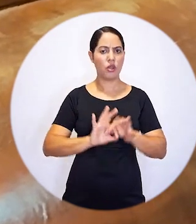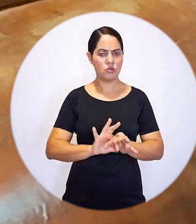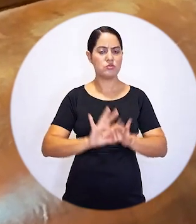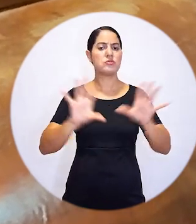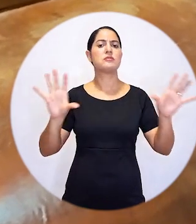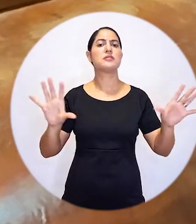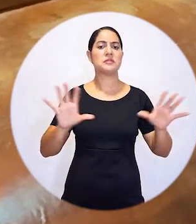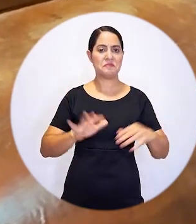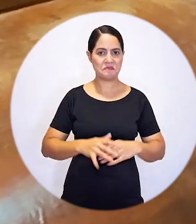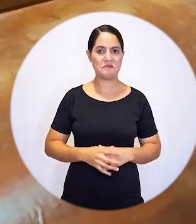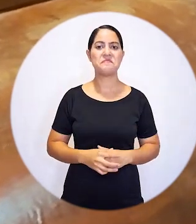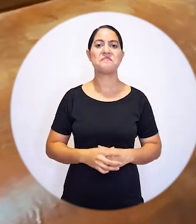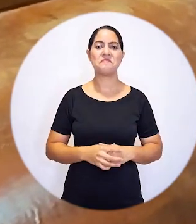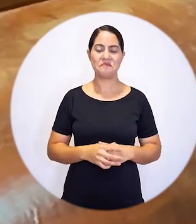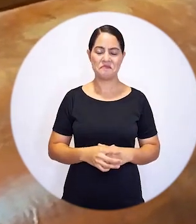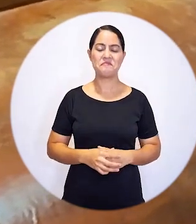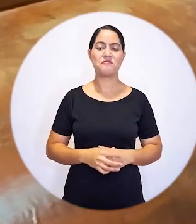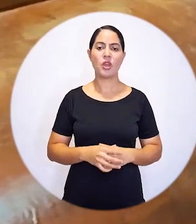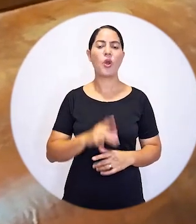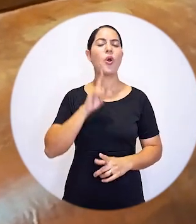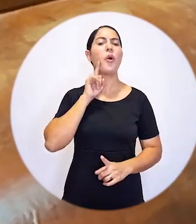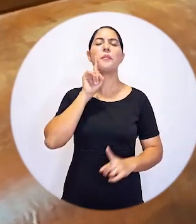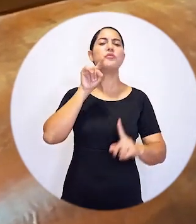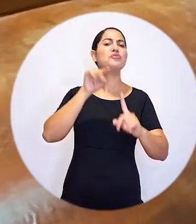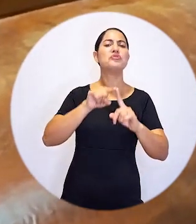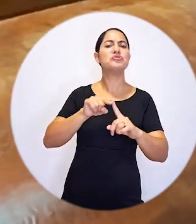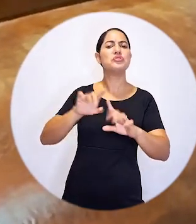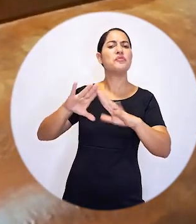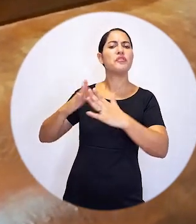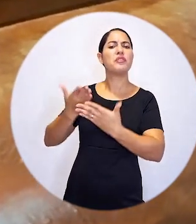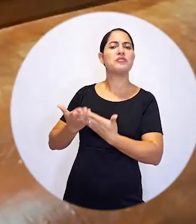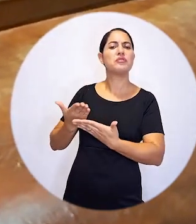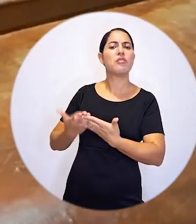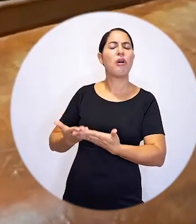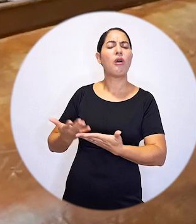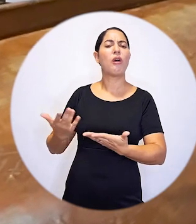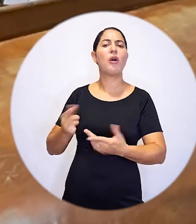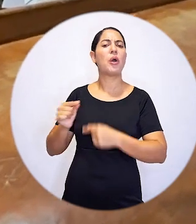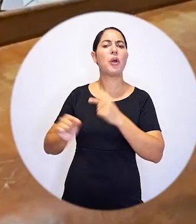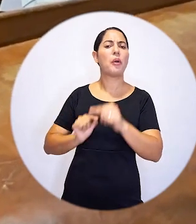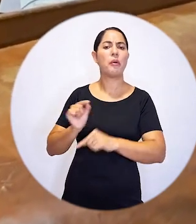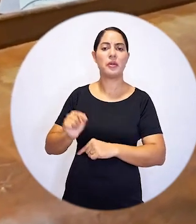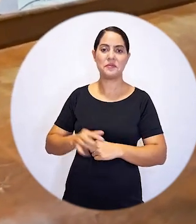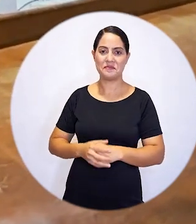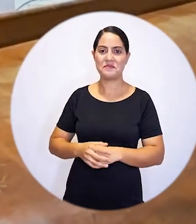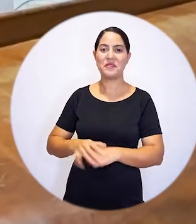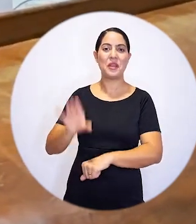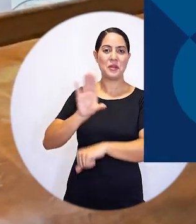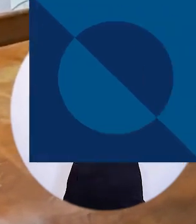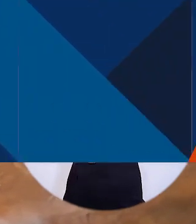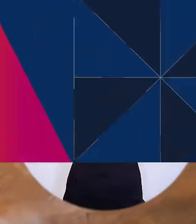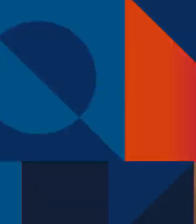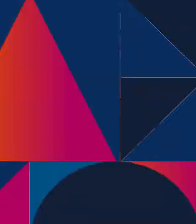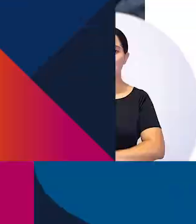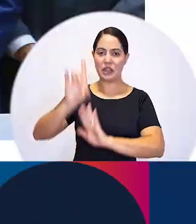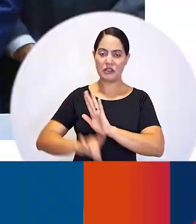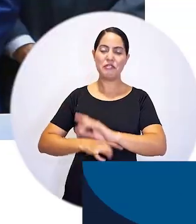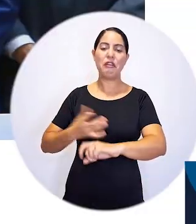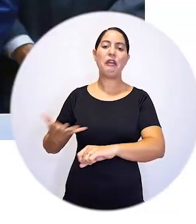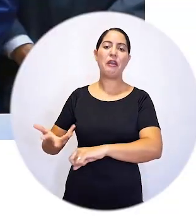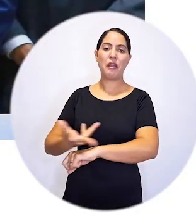Nacional de Advocacia da OAB, da autorização, porque nós sabemos que o objetivo da escola é garantir